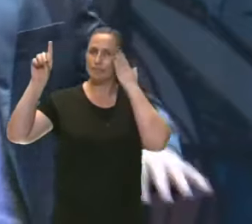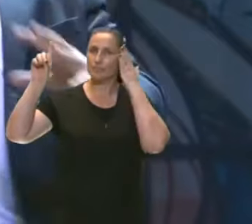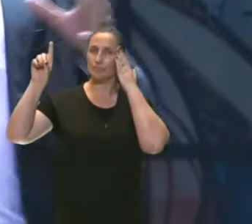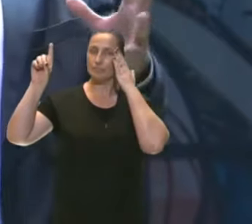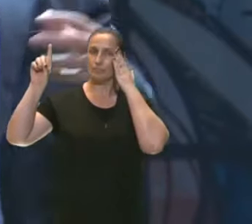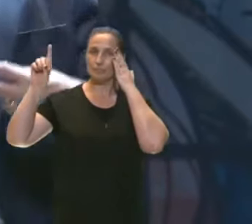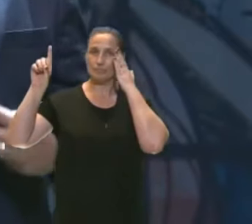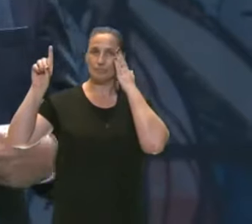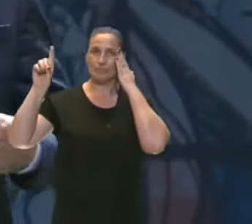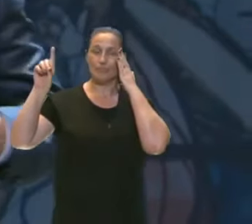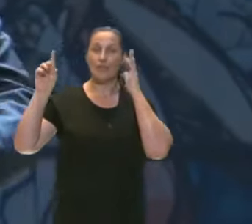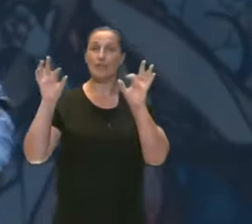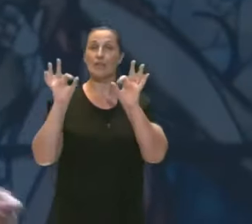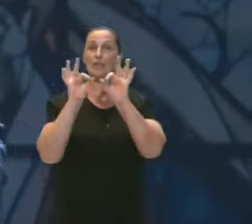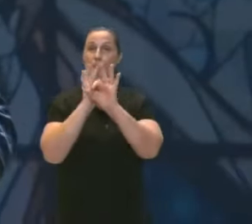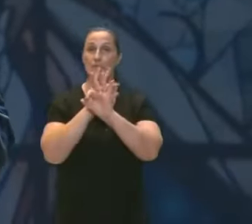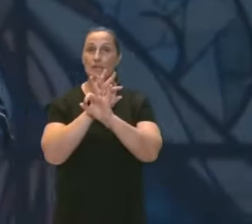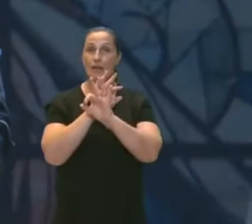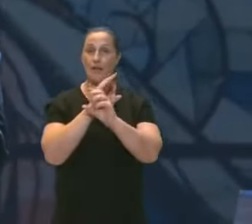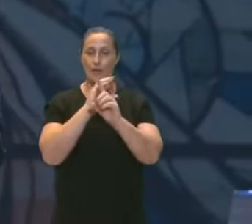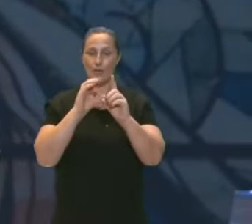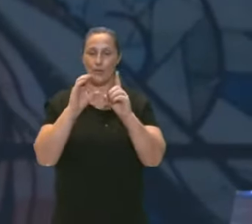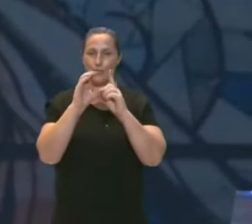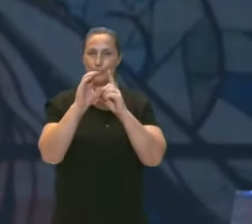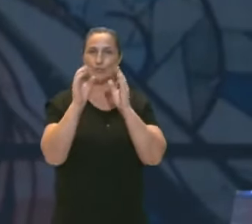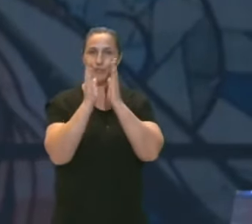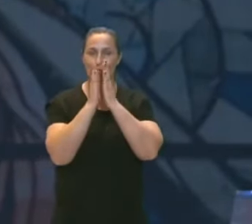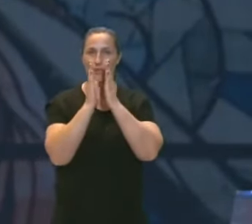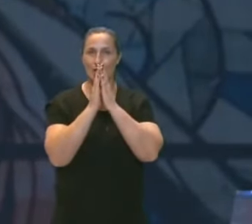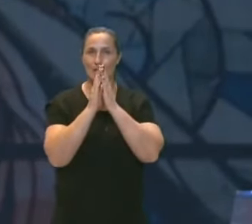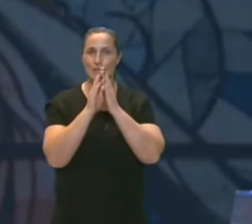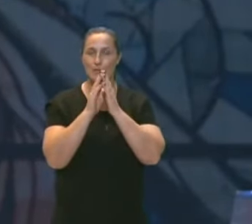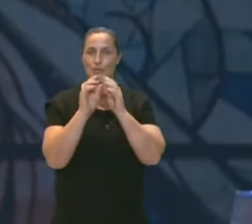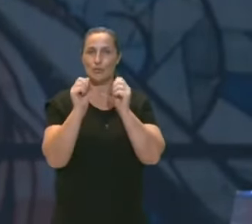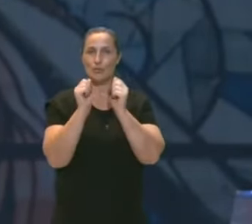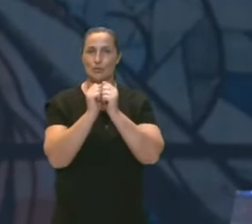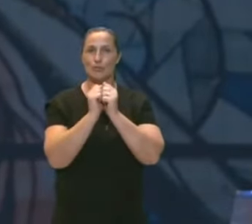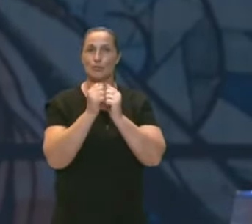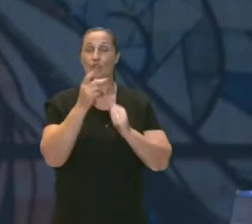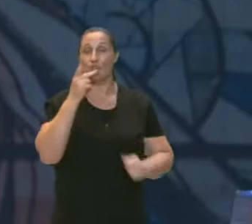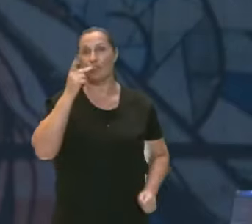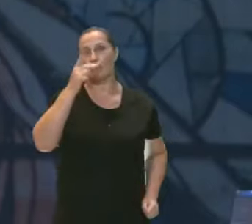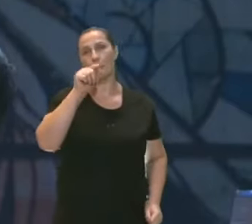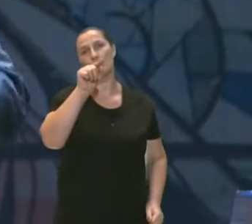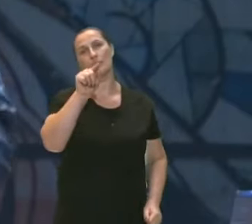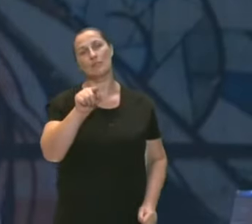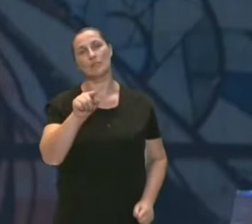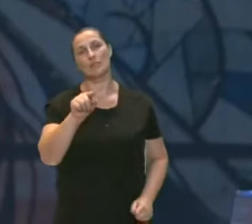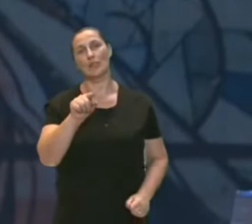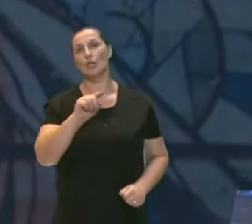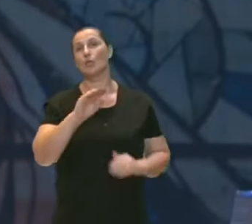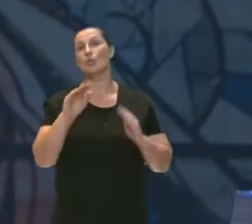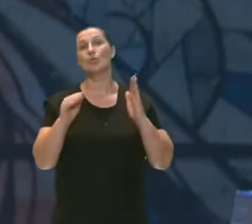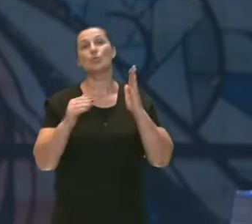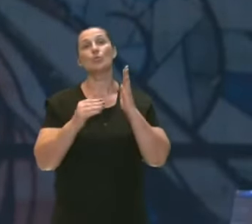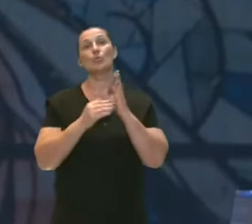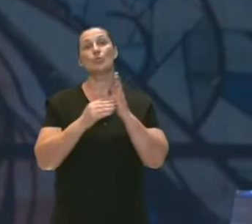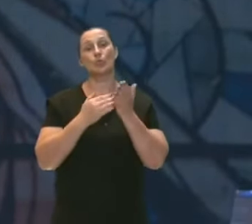gente terminar o nosso tempo e orarmos juntos, eu quero dizer que tudo começa com esse último